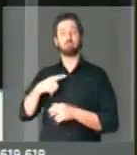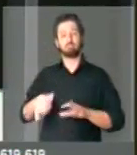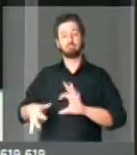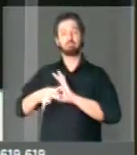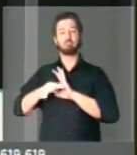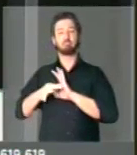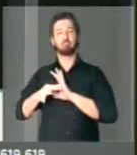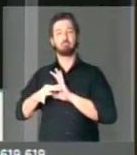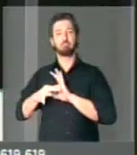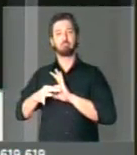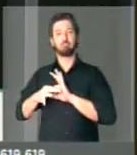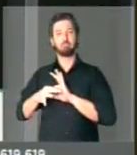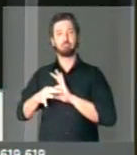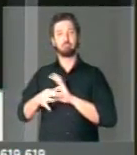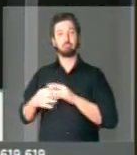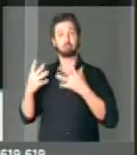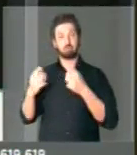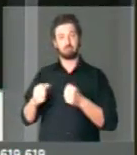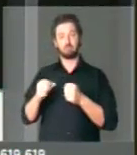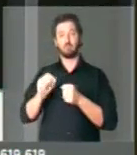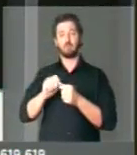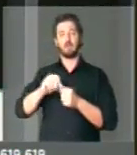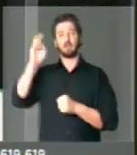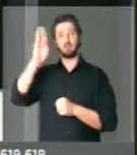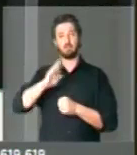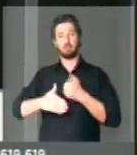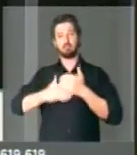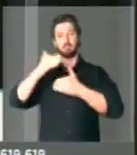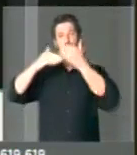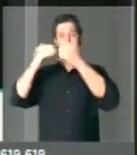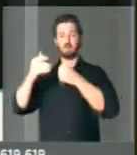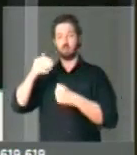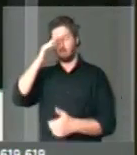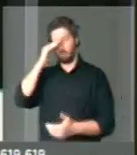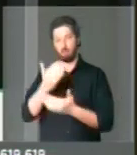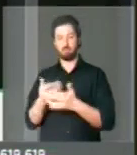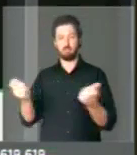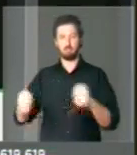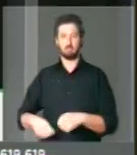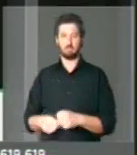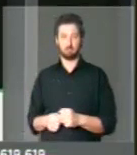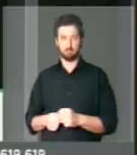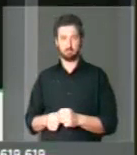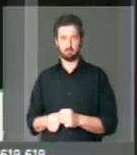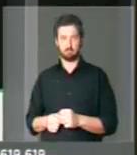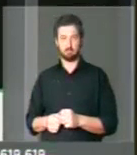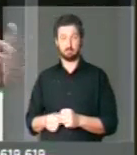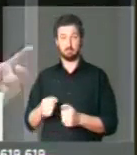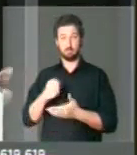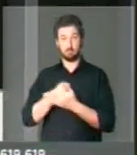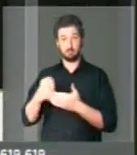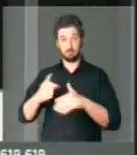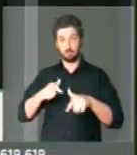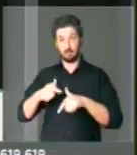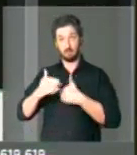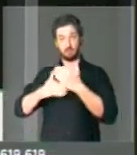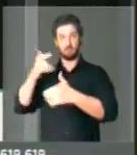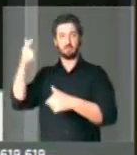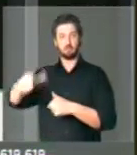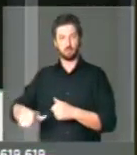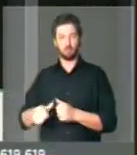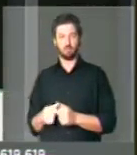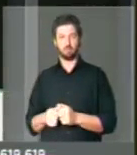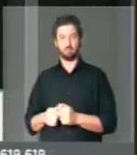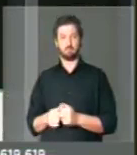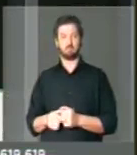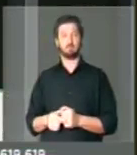mãos dadas, fazer com que esse país volte a recuperar a credibilidade que volte a fazer com que o emprego cresça, que volte